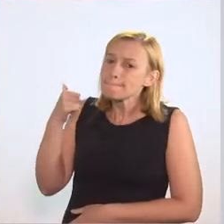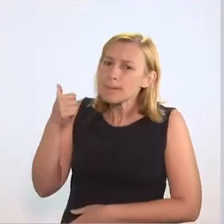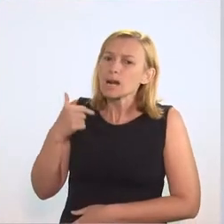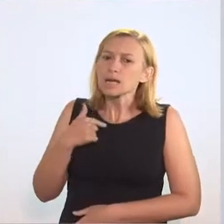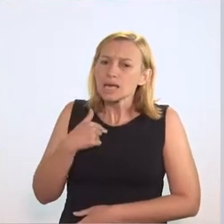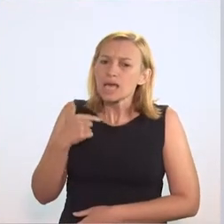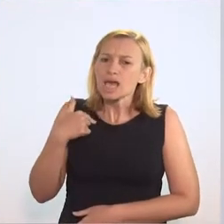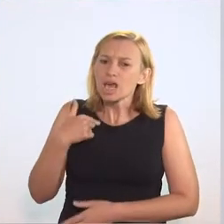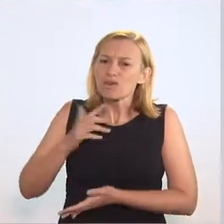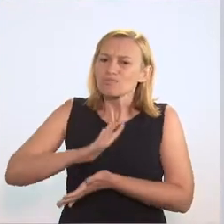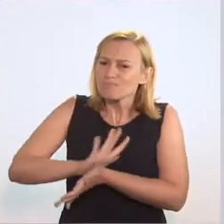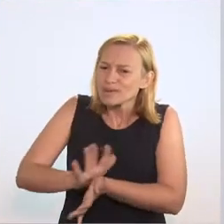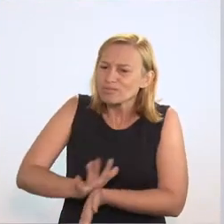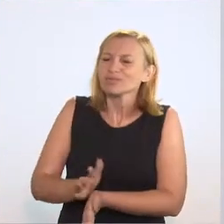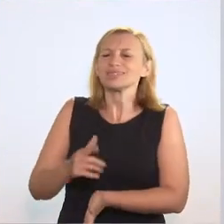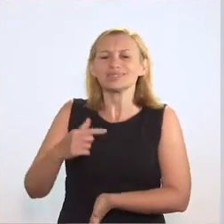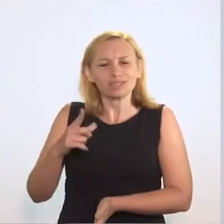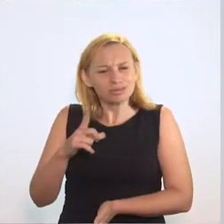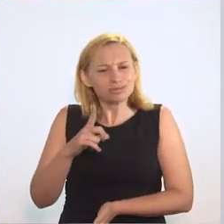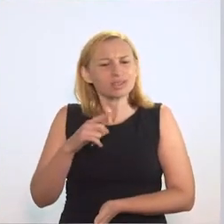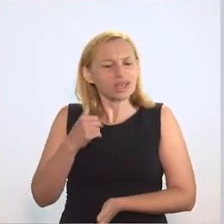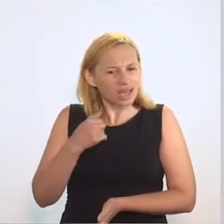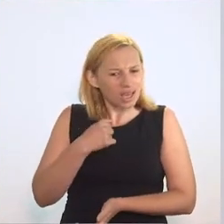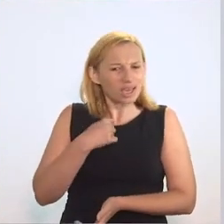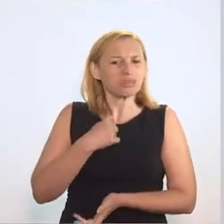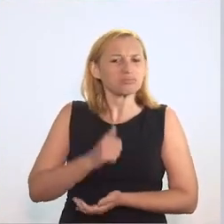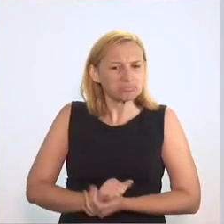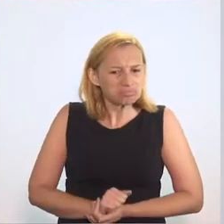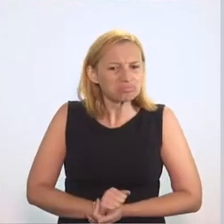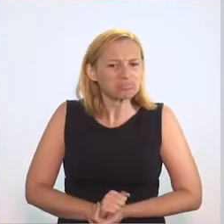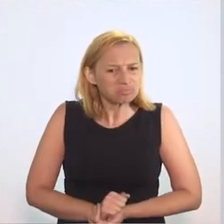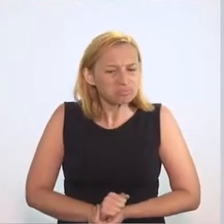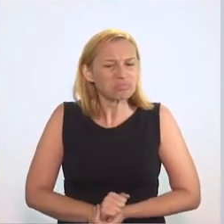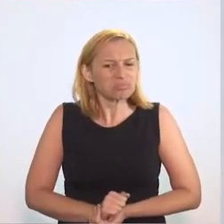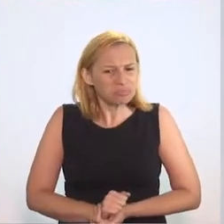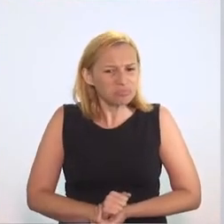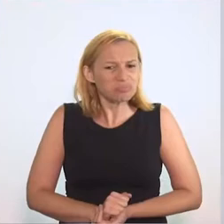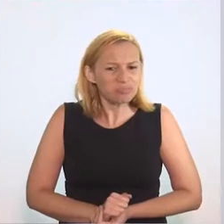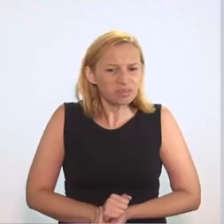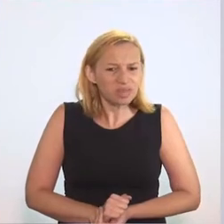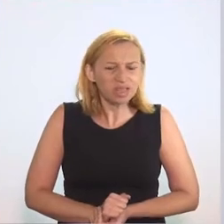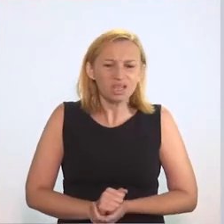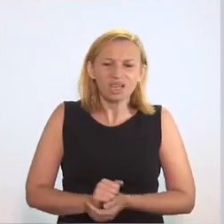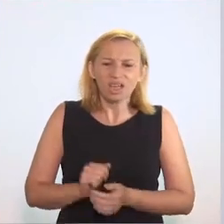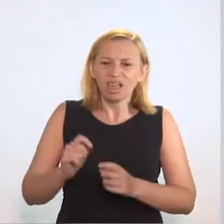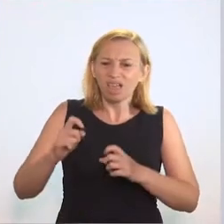ali eu fui discriminada, ali eu fui abusada,